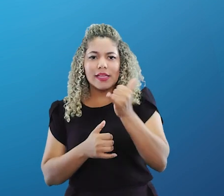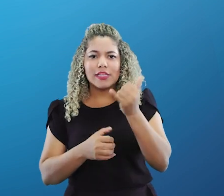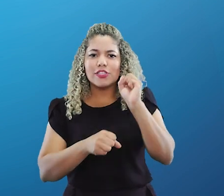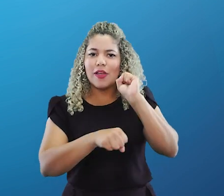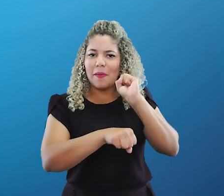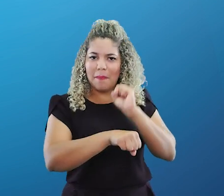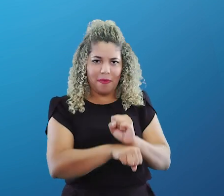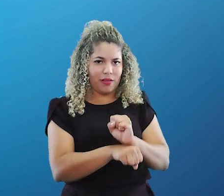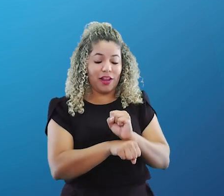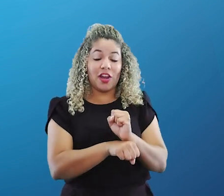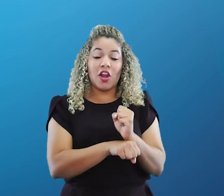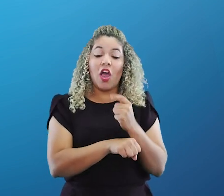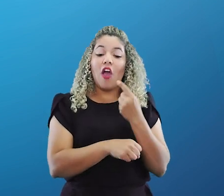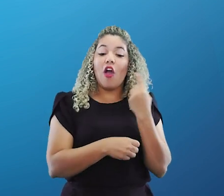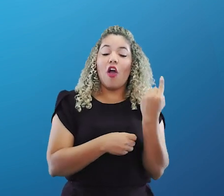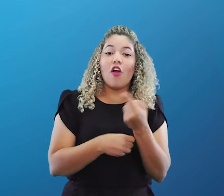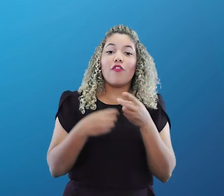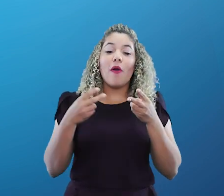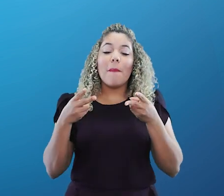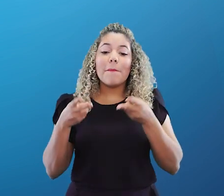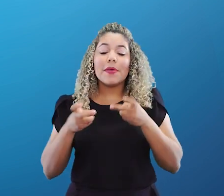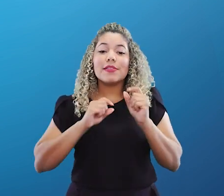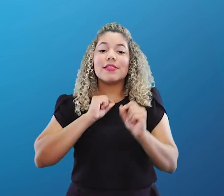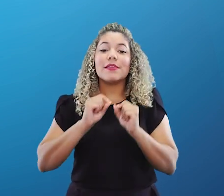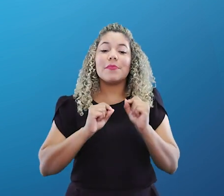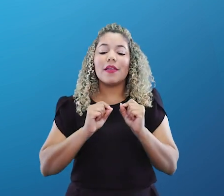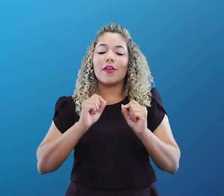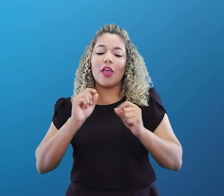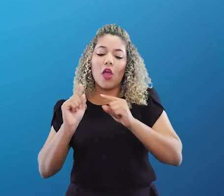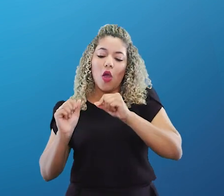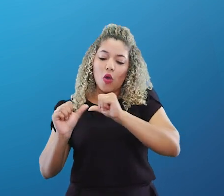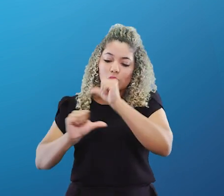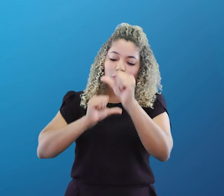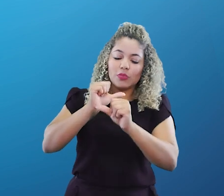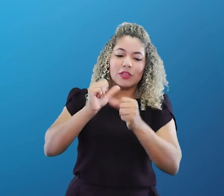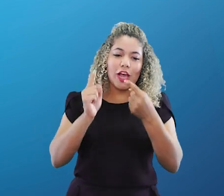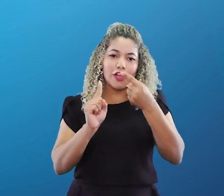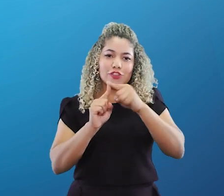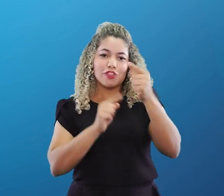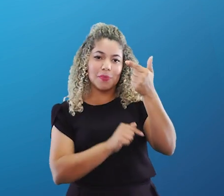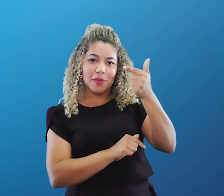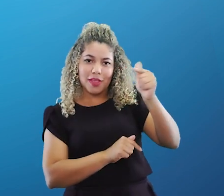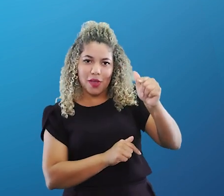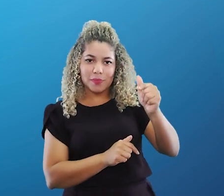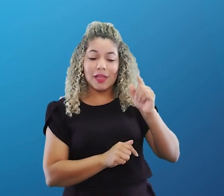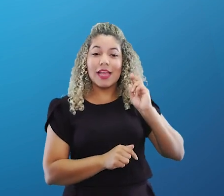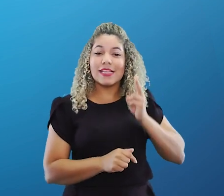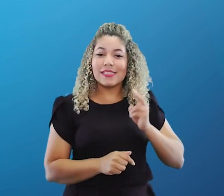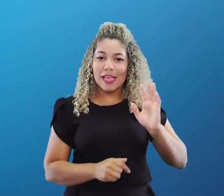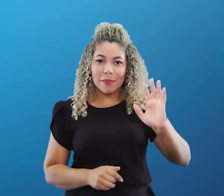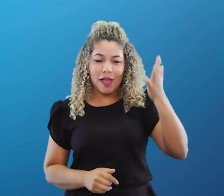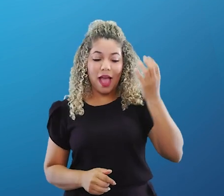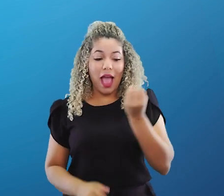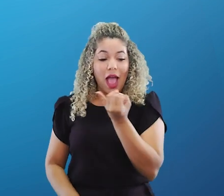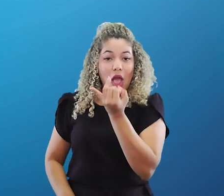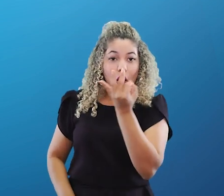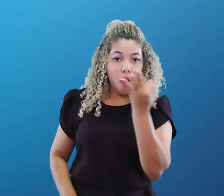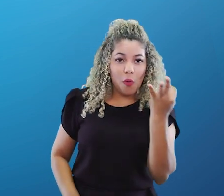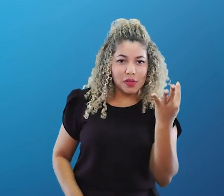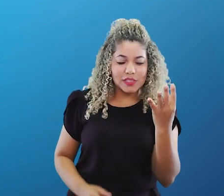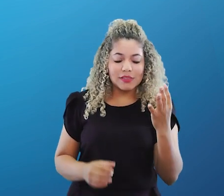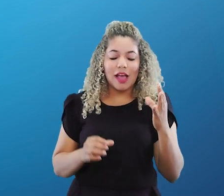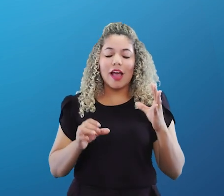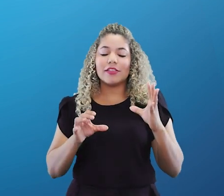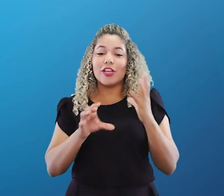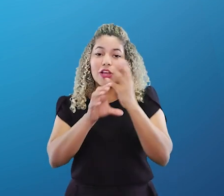lugar. O que vamos perceber é sempre a transformação de um tipo em outro. Sempre que isso ocorre, a quantidade total